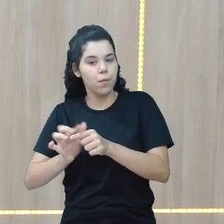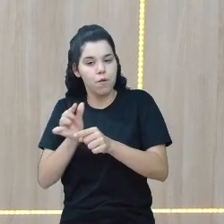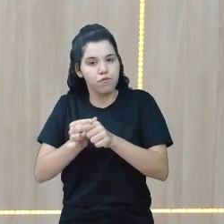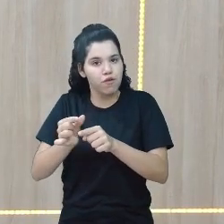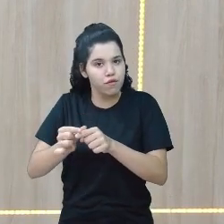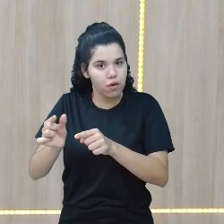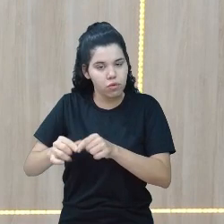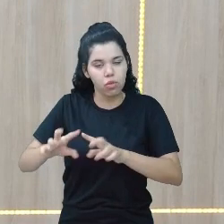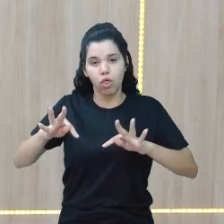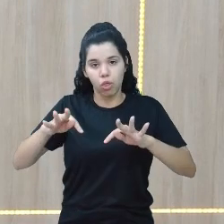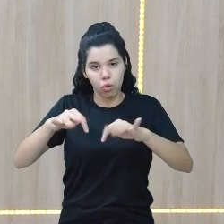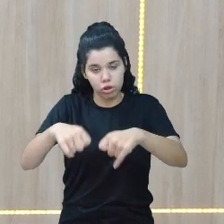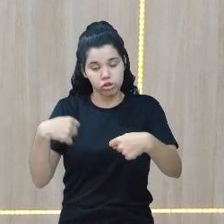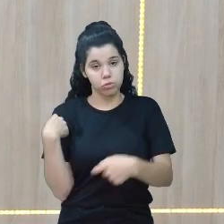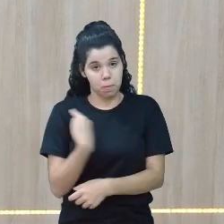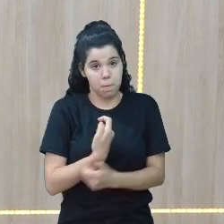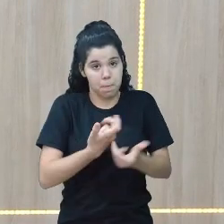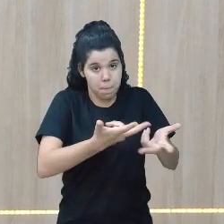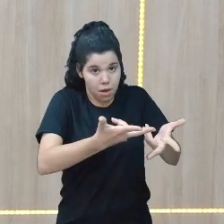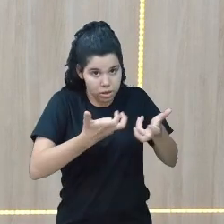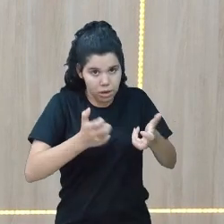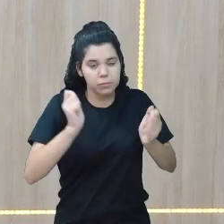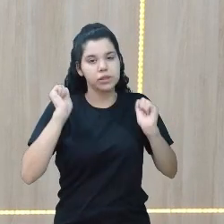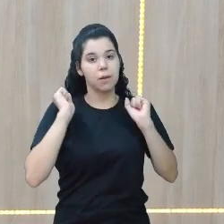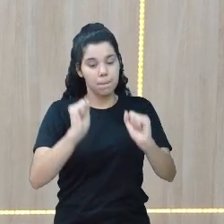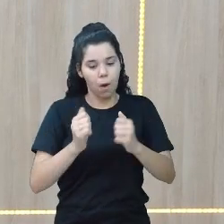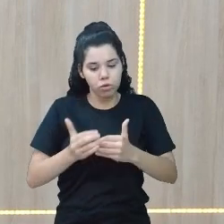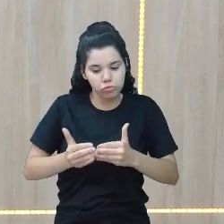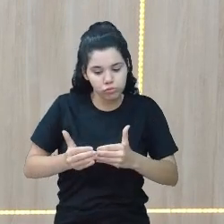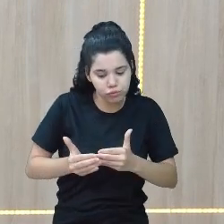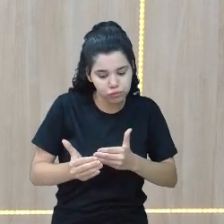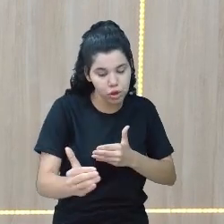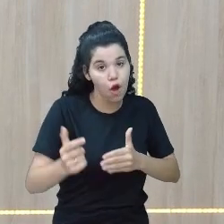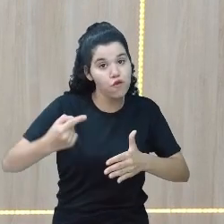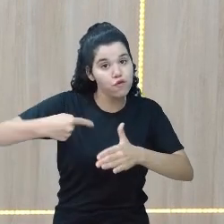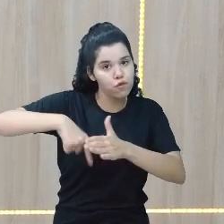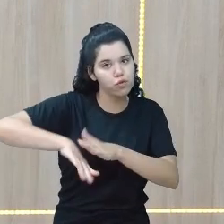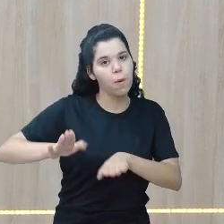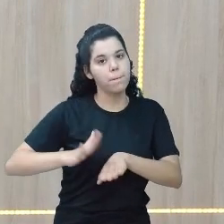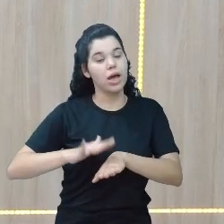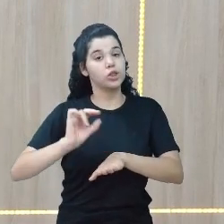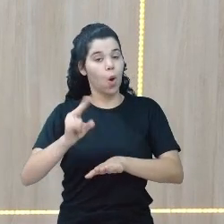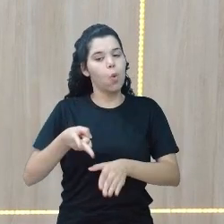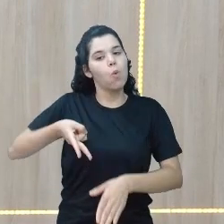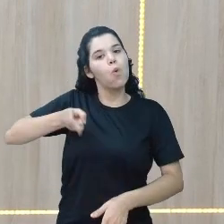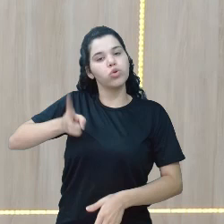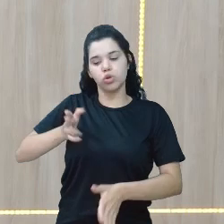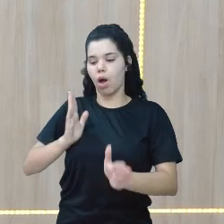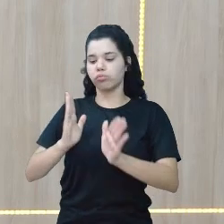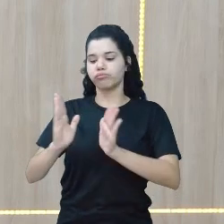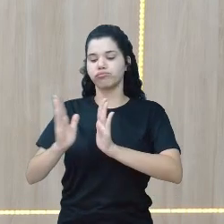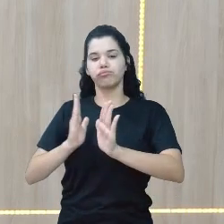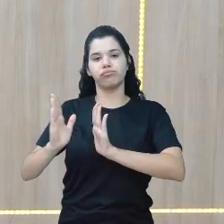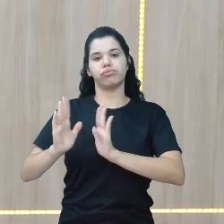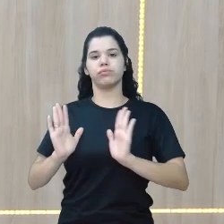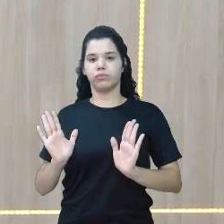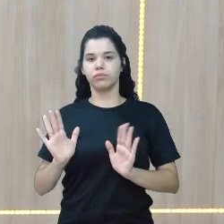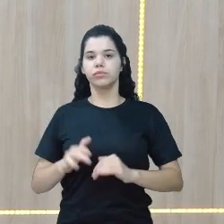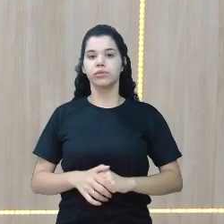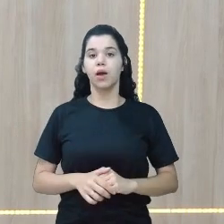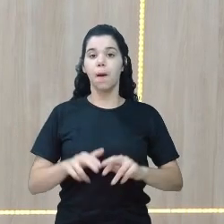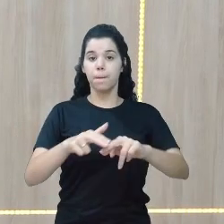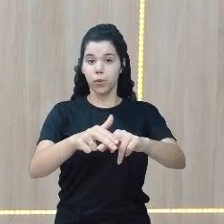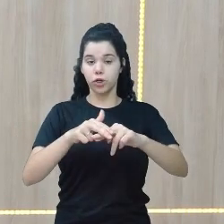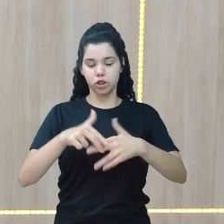aí a gente percebe se é possível ir adiante, se a gente precisa se manter um pouco mais nessa atividade. Então,